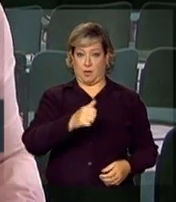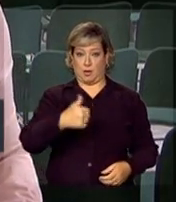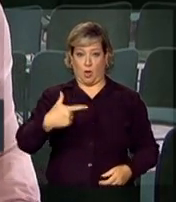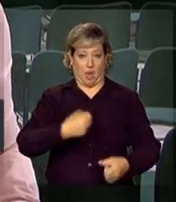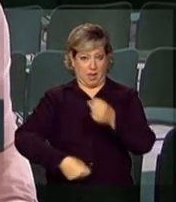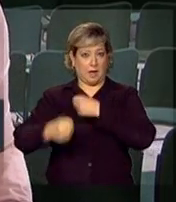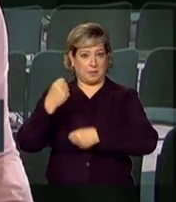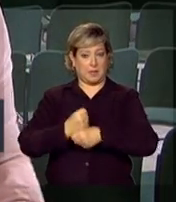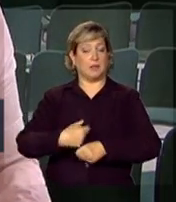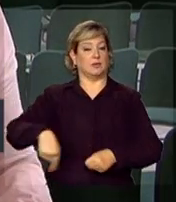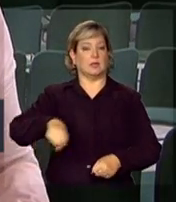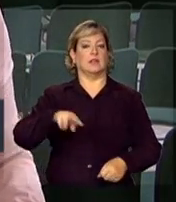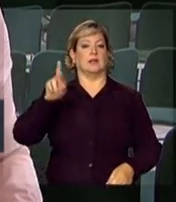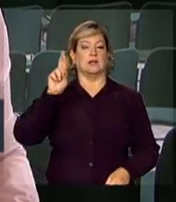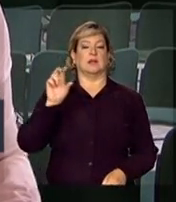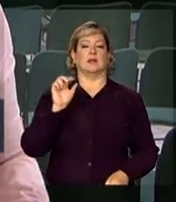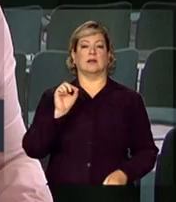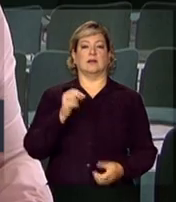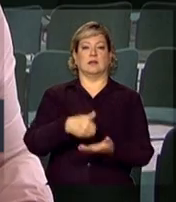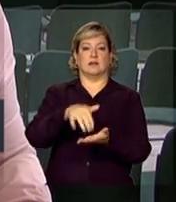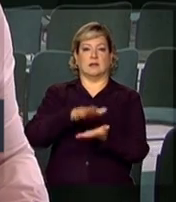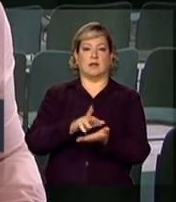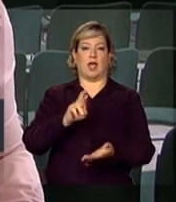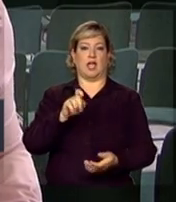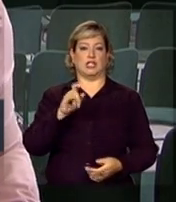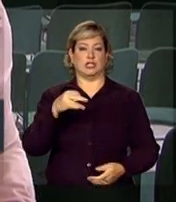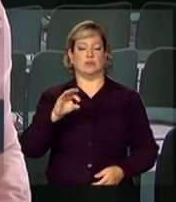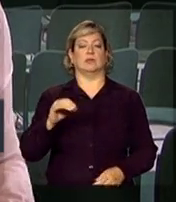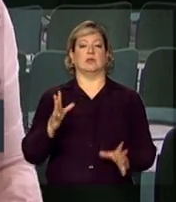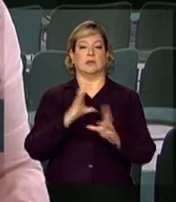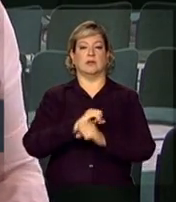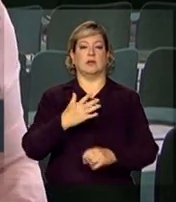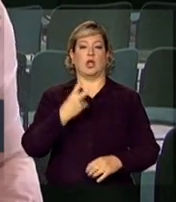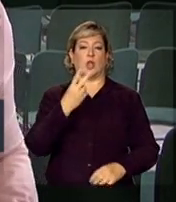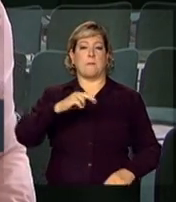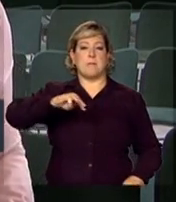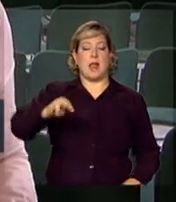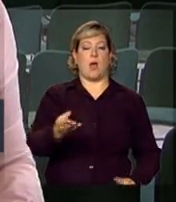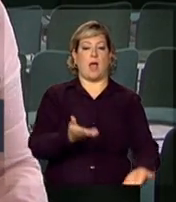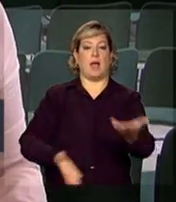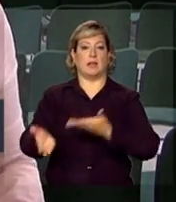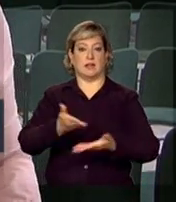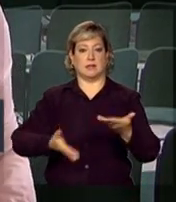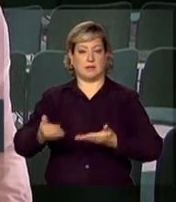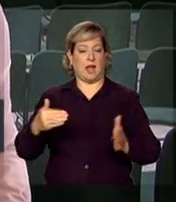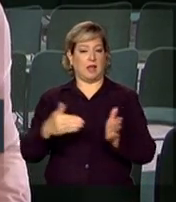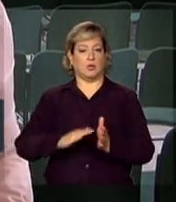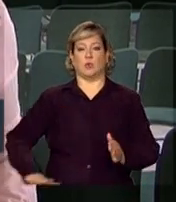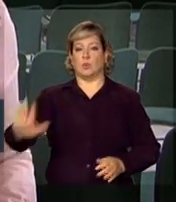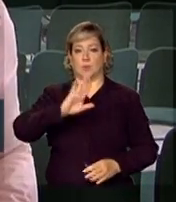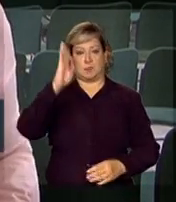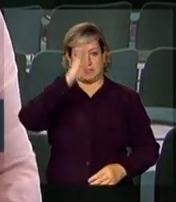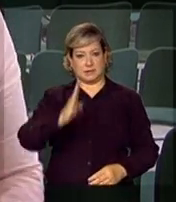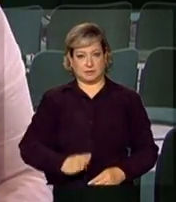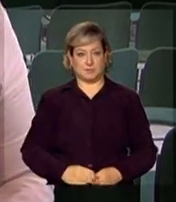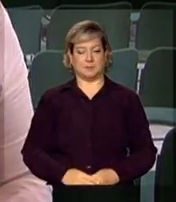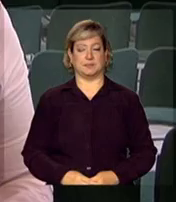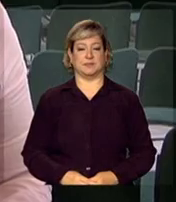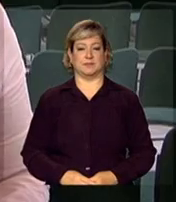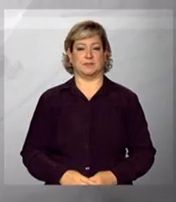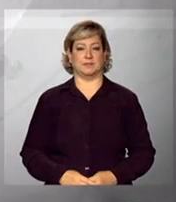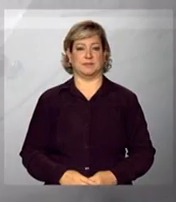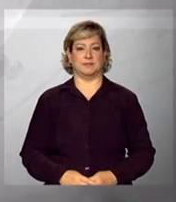foram responsáveis pelo registro de cerca de 2 milhões de atendimentos em todo o país. Malu.